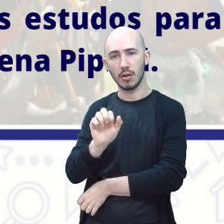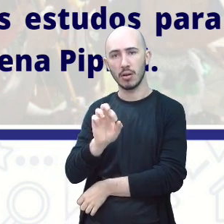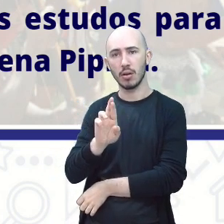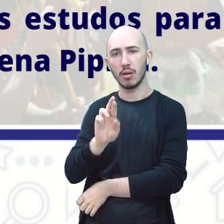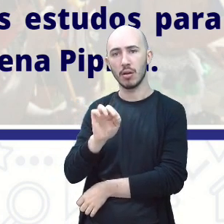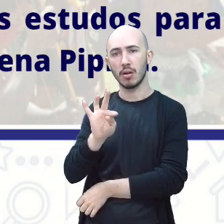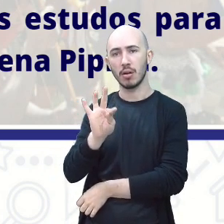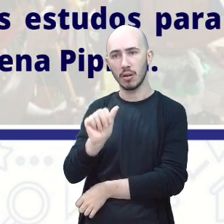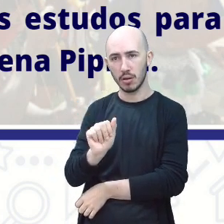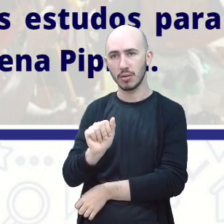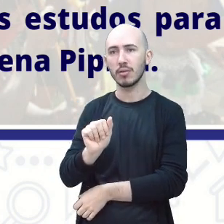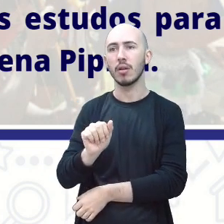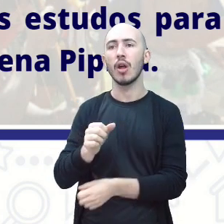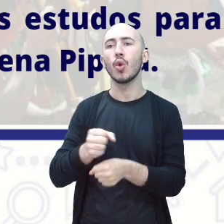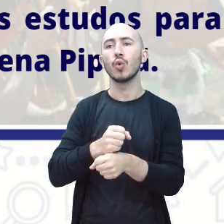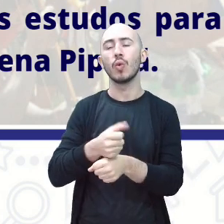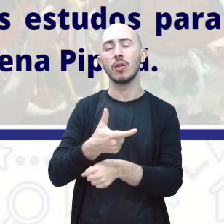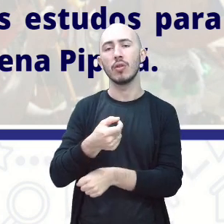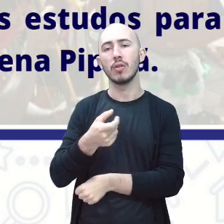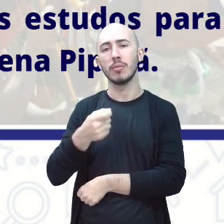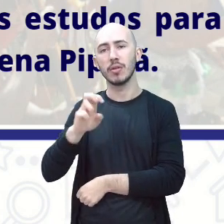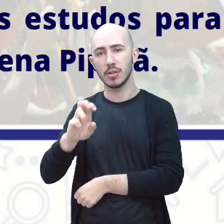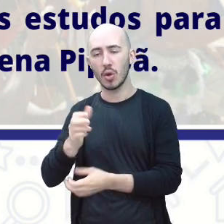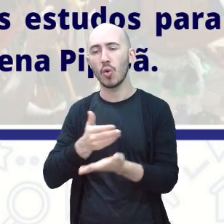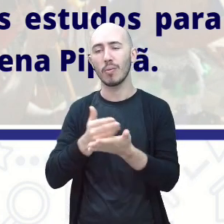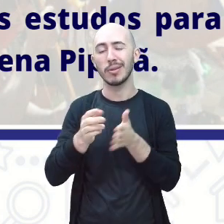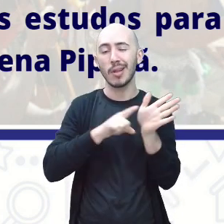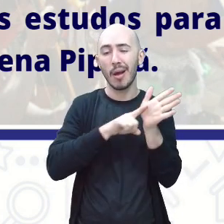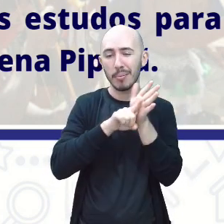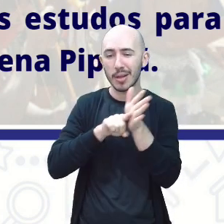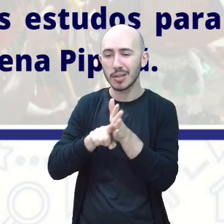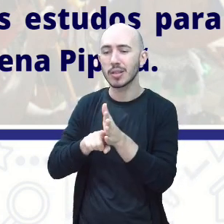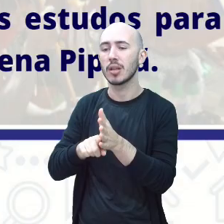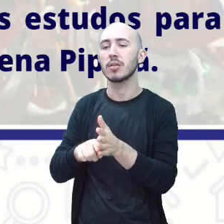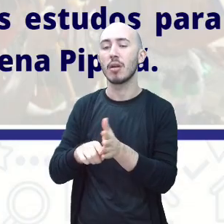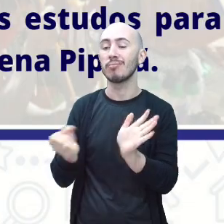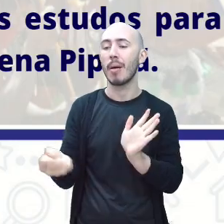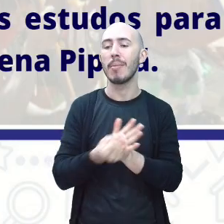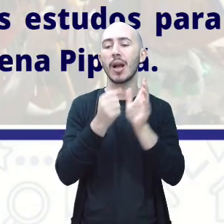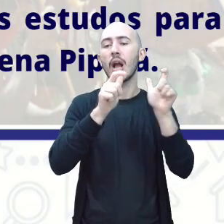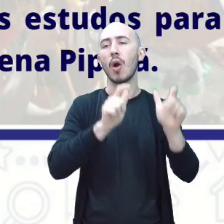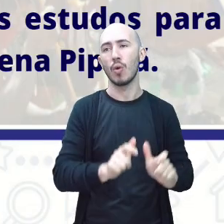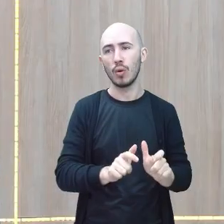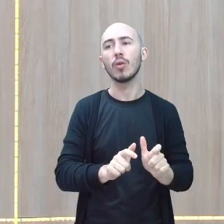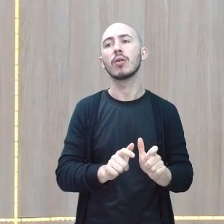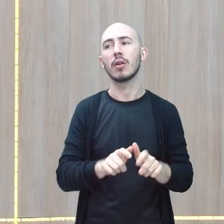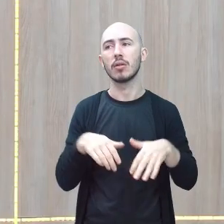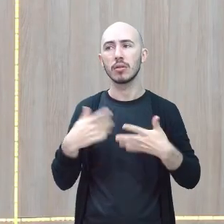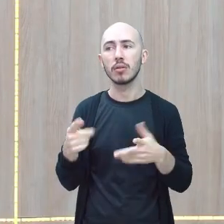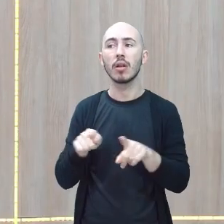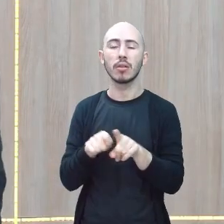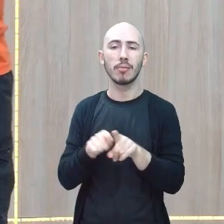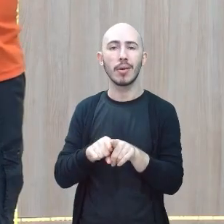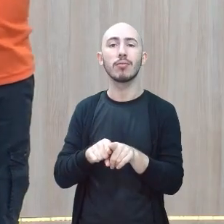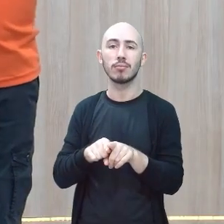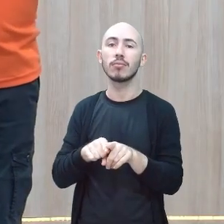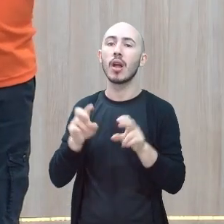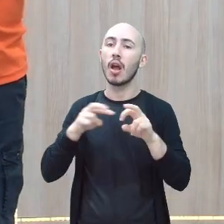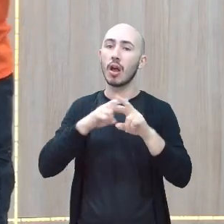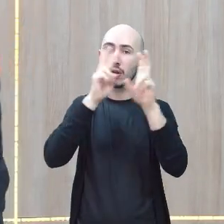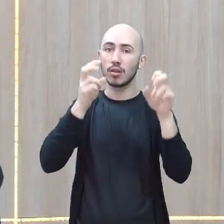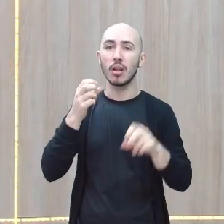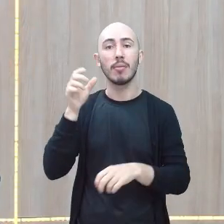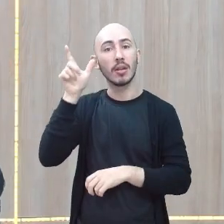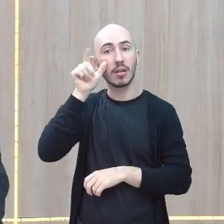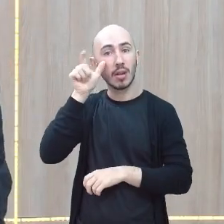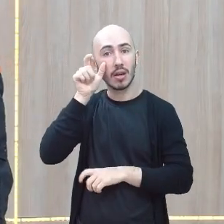2005 tiveram início os estudos para a identificação e demarcação da terra indígena Pipipã, que é uma questão interessante a gente trazer.